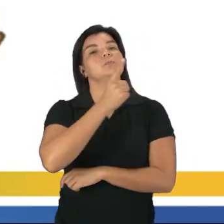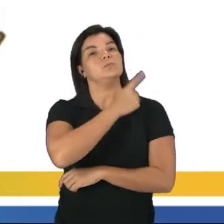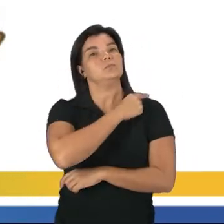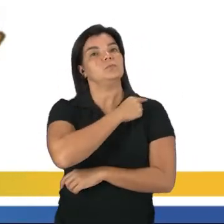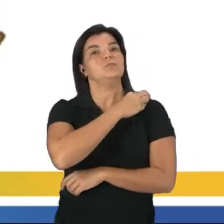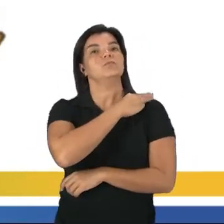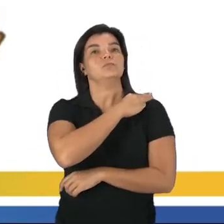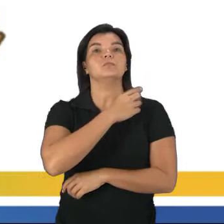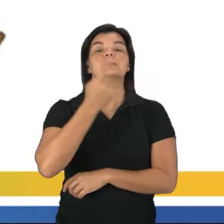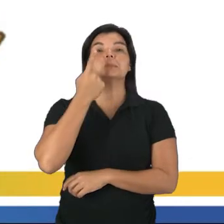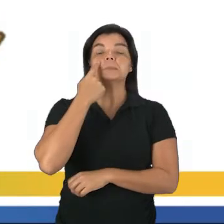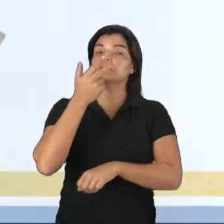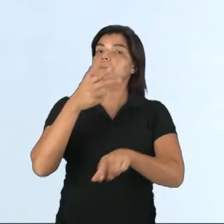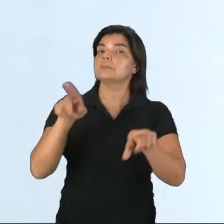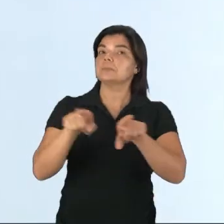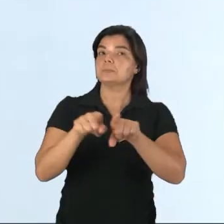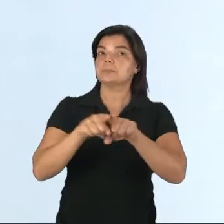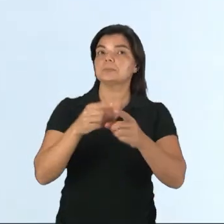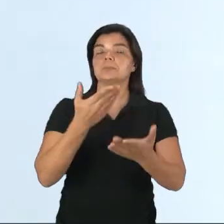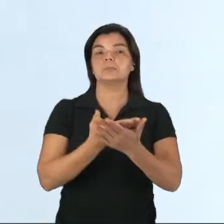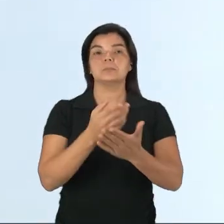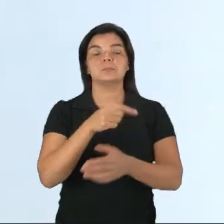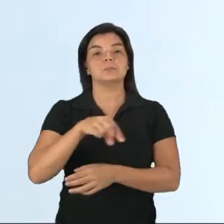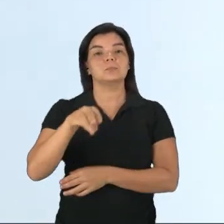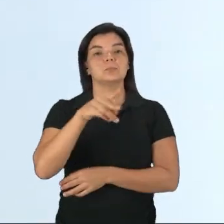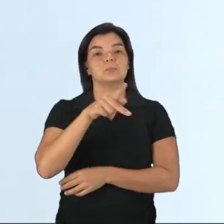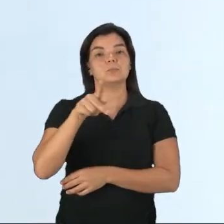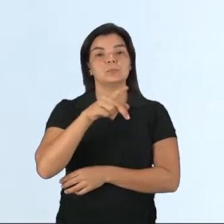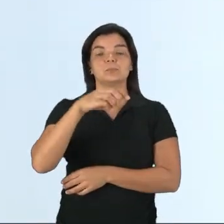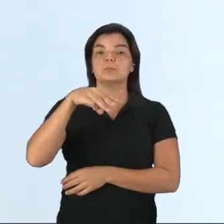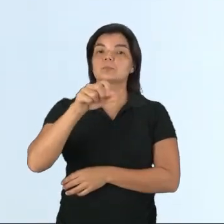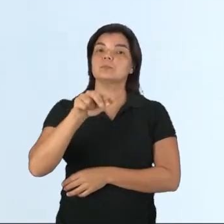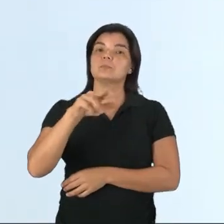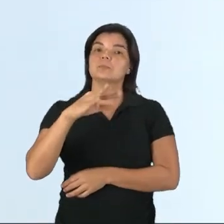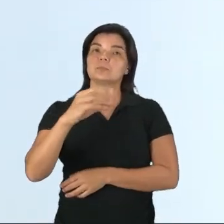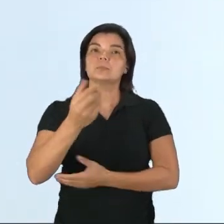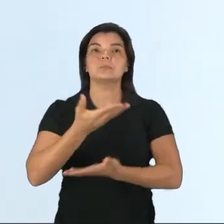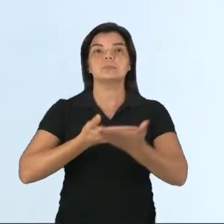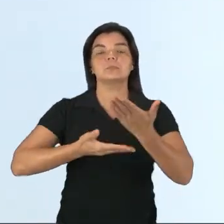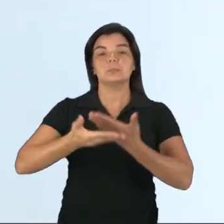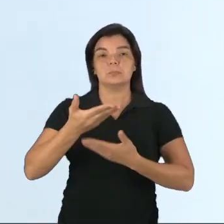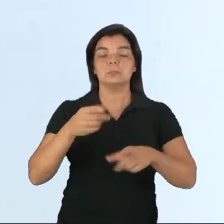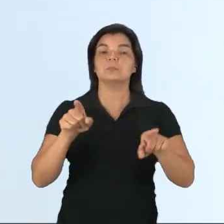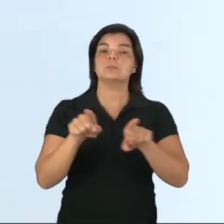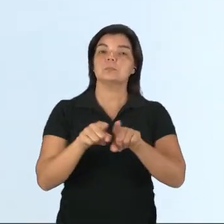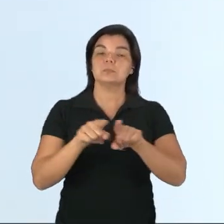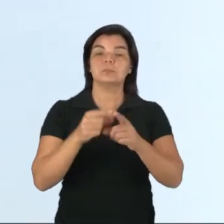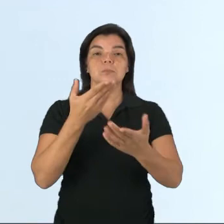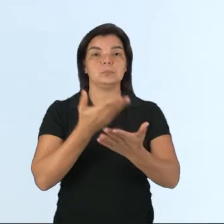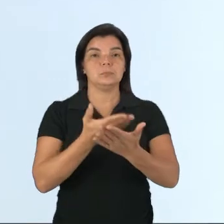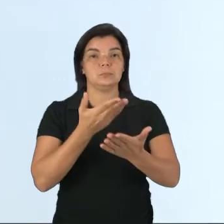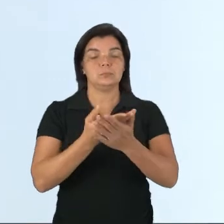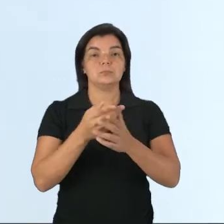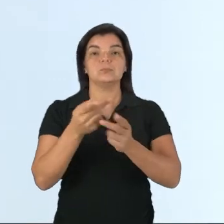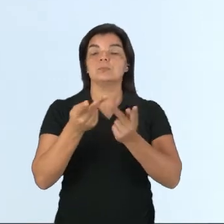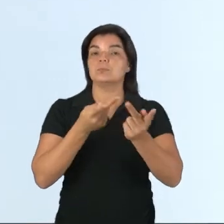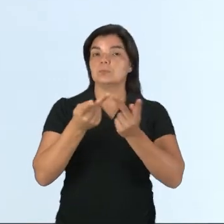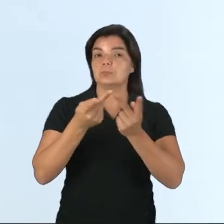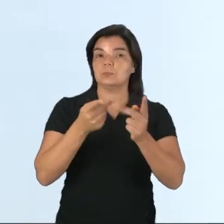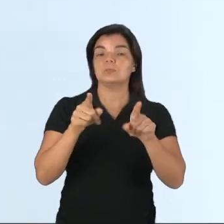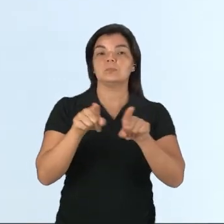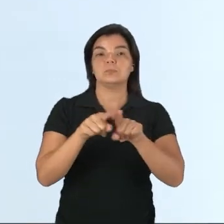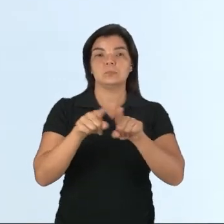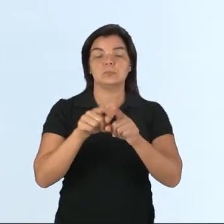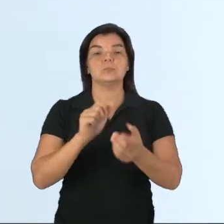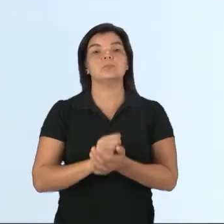também nas videoaulas que estão sendo gravadas com o professor Márcio, questões relacionadas a lançamento de projéteis, que a